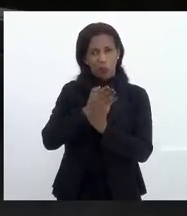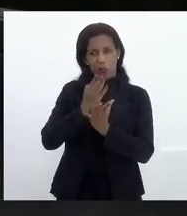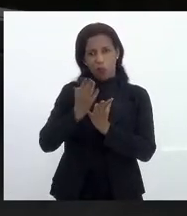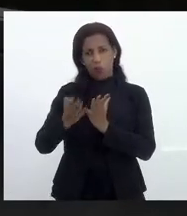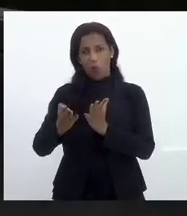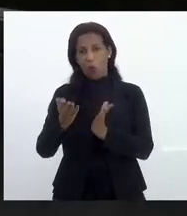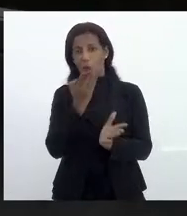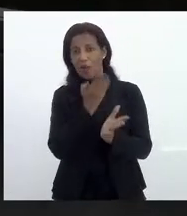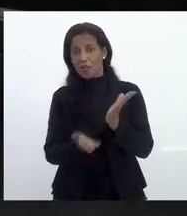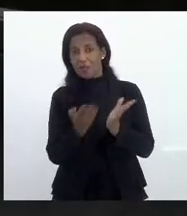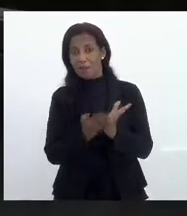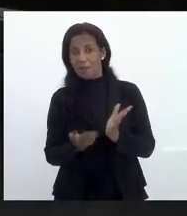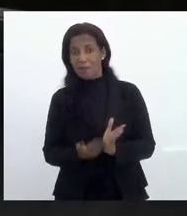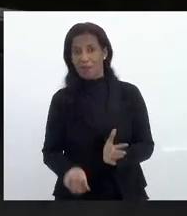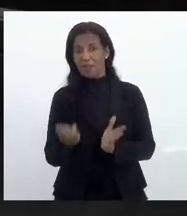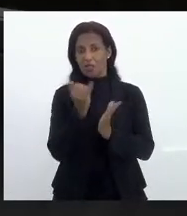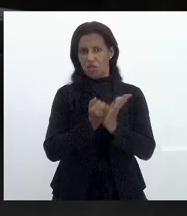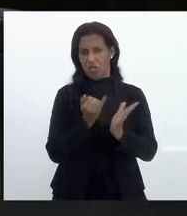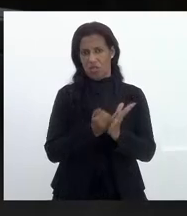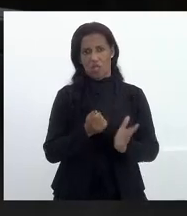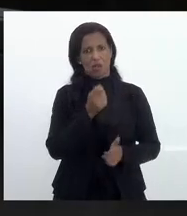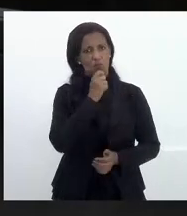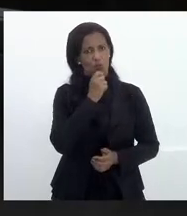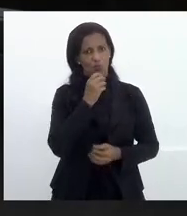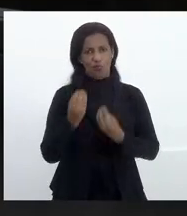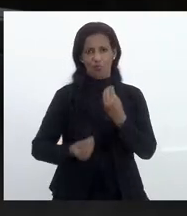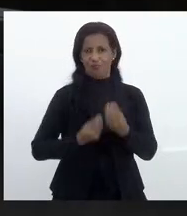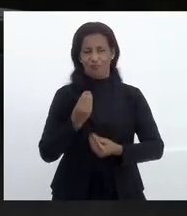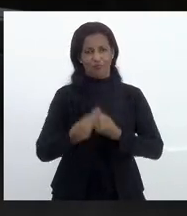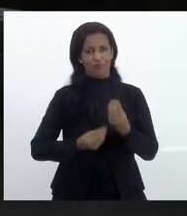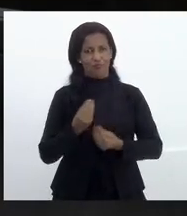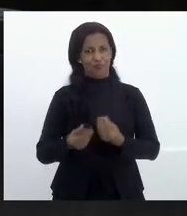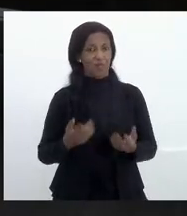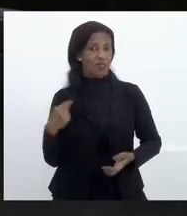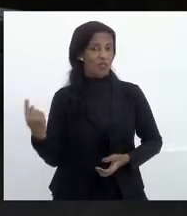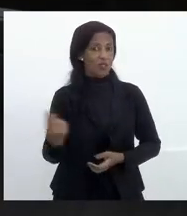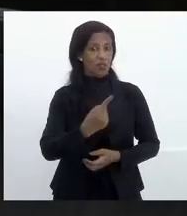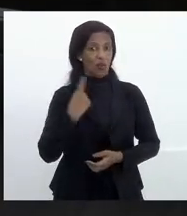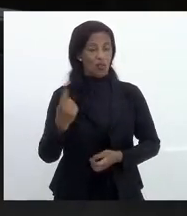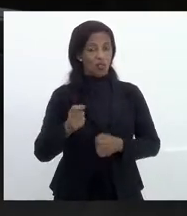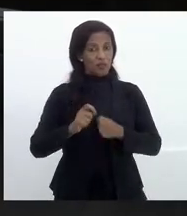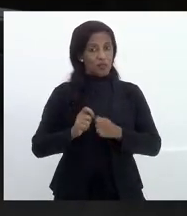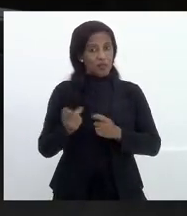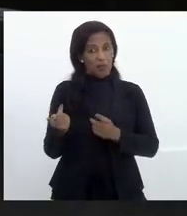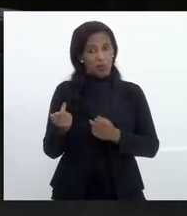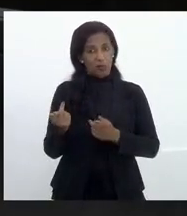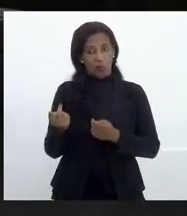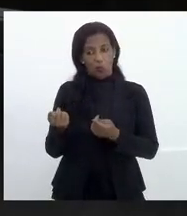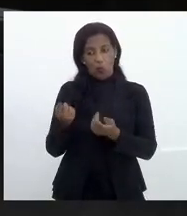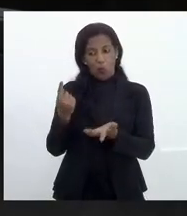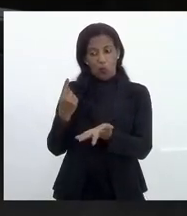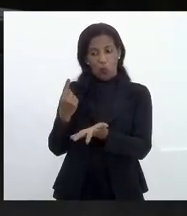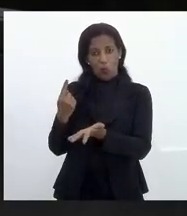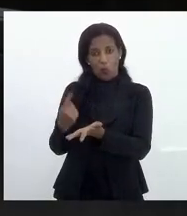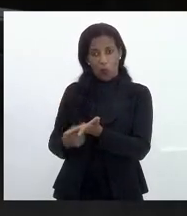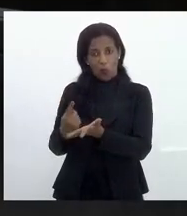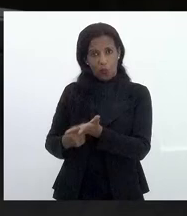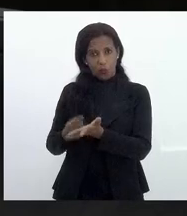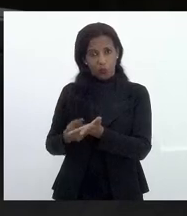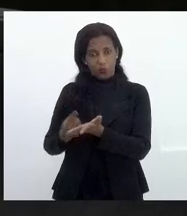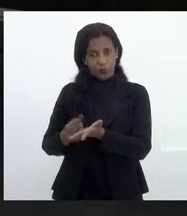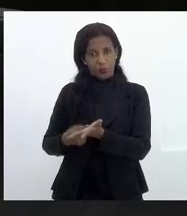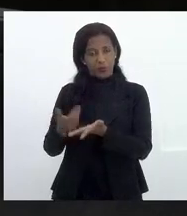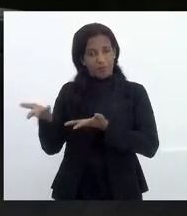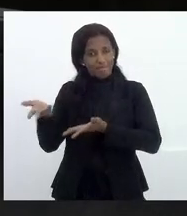essa com essa perda de receita não tem tá E aí nós fizemos uma negociação com eles Fizemos